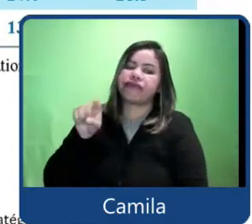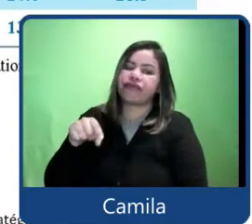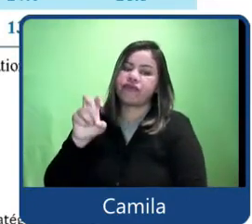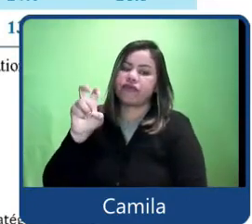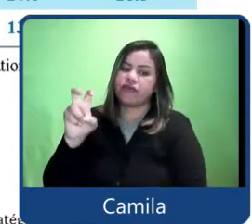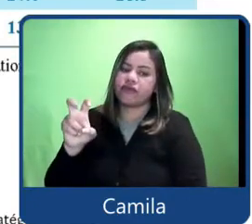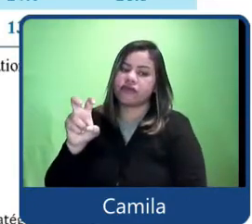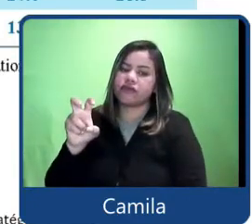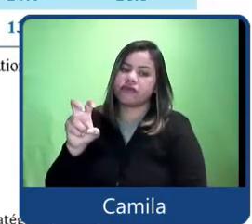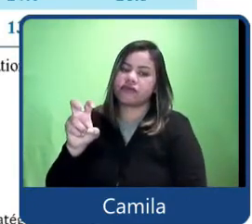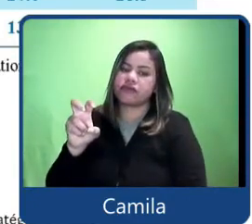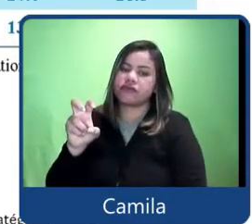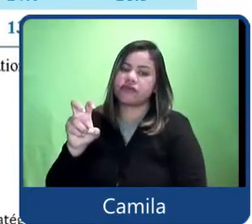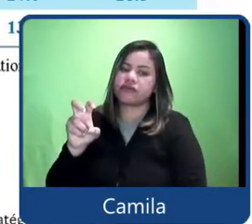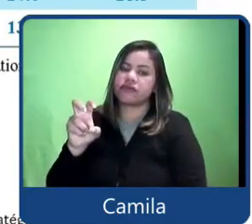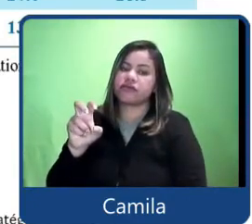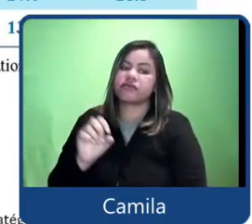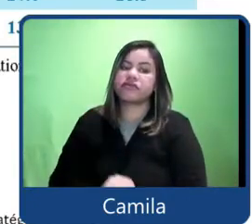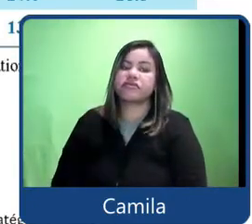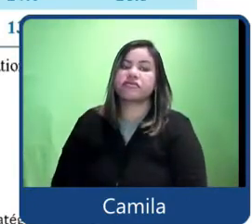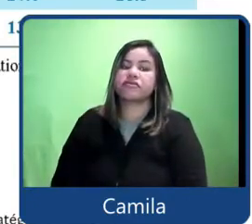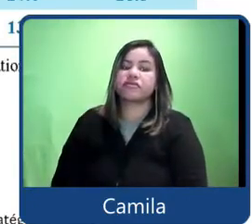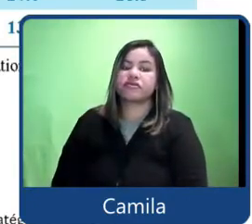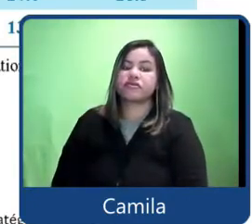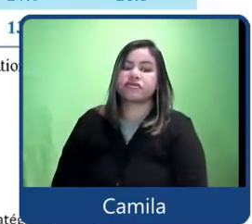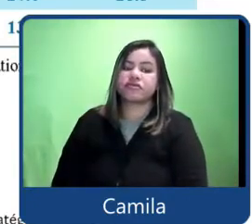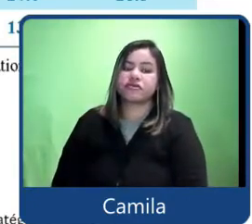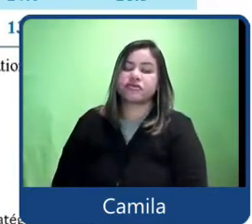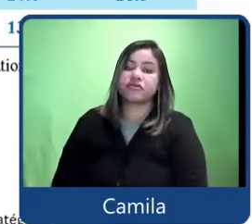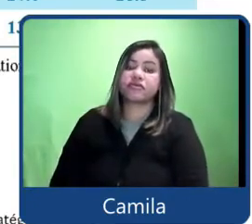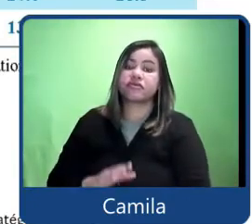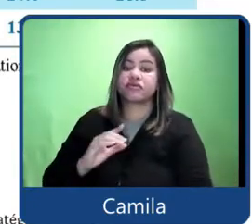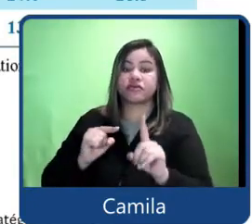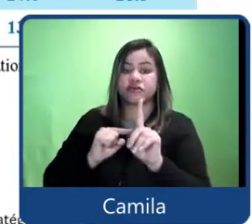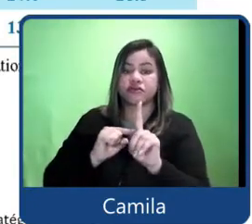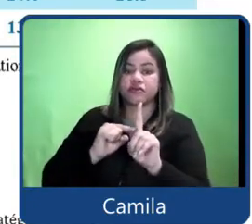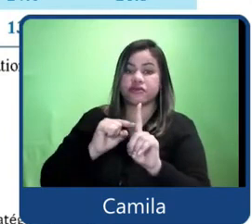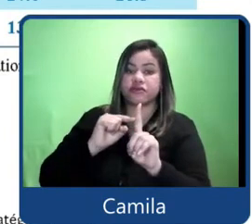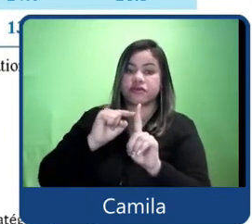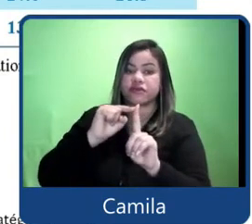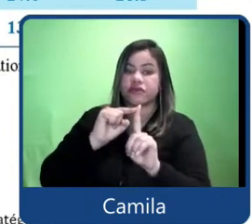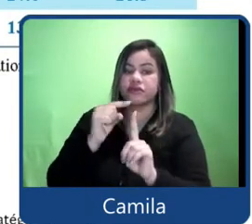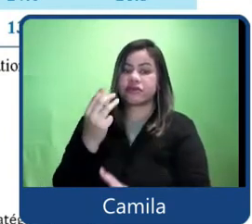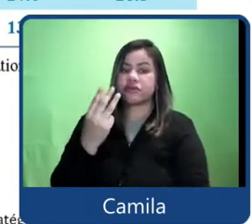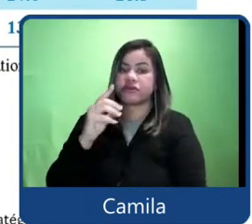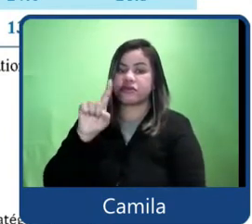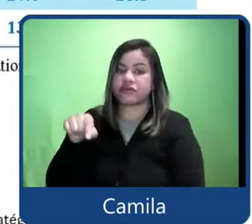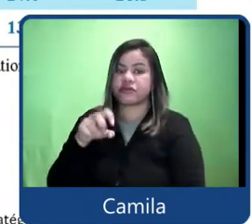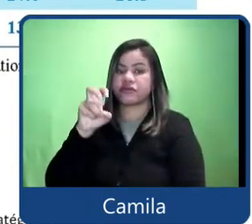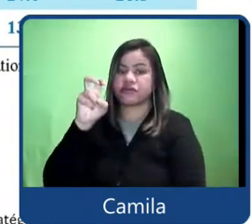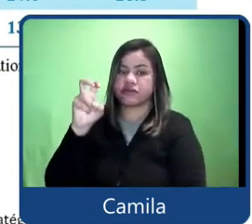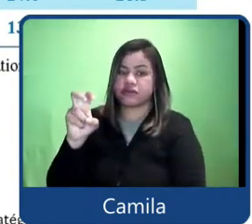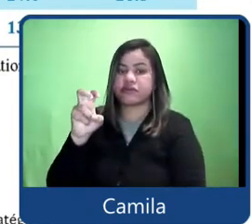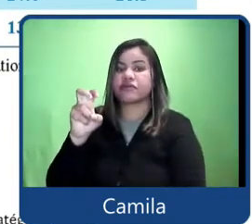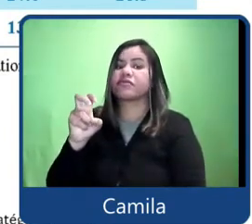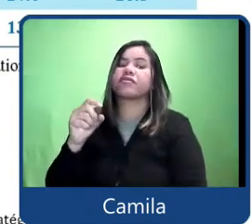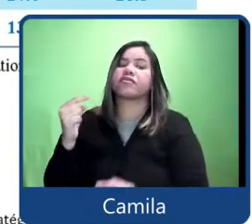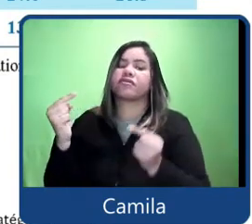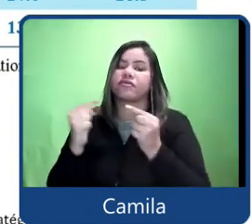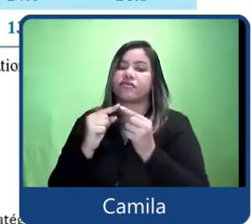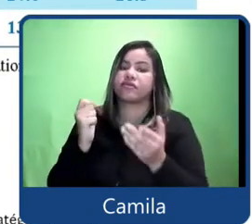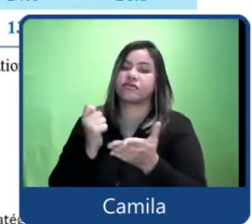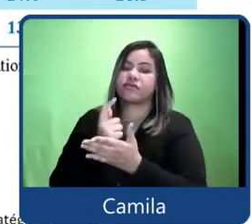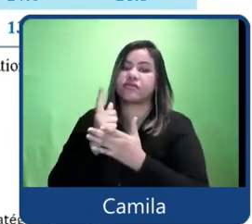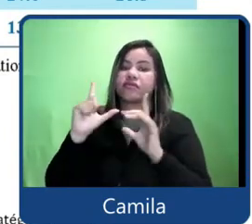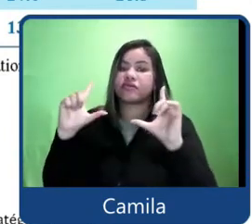vão ter gastos maiores, né, e aumento até 3,5 graus Celsius, os gastos vão ser menores, só que os